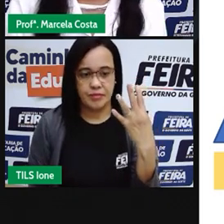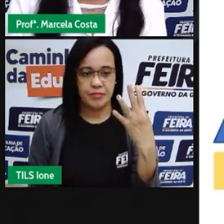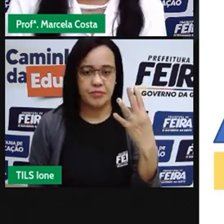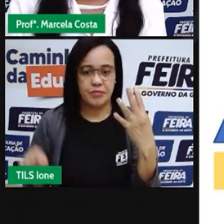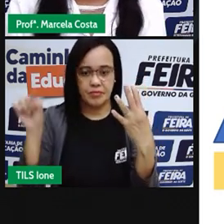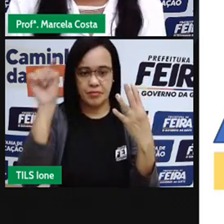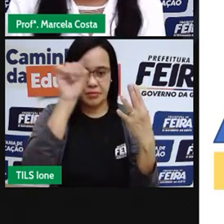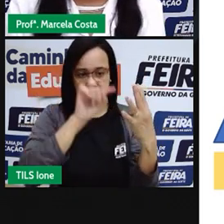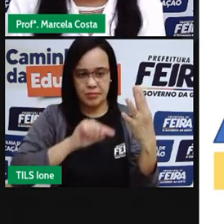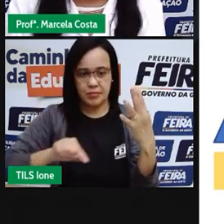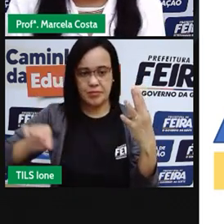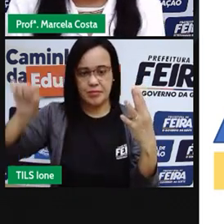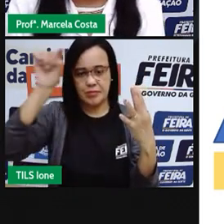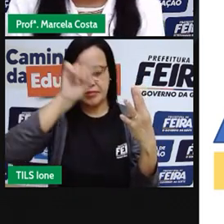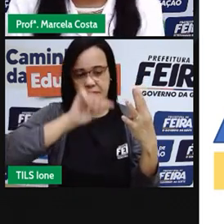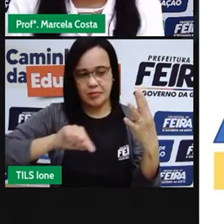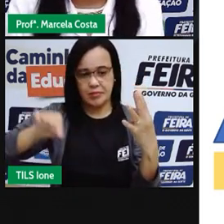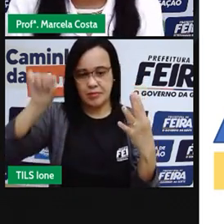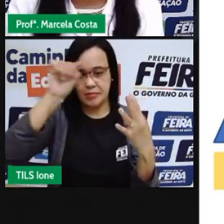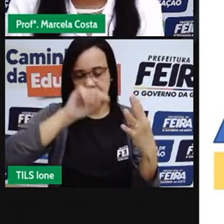O círculo